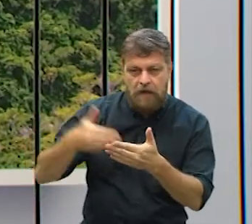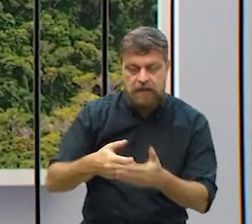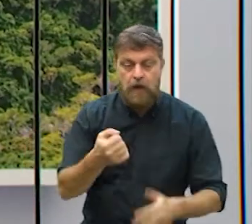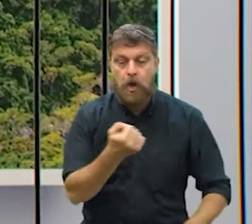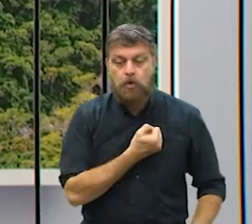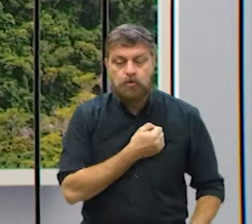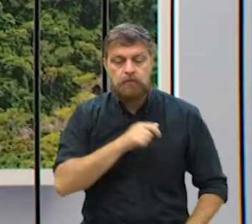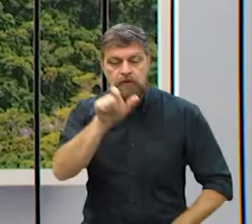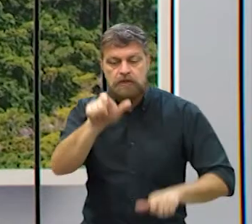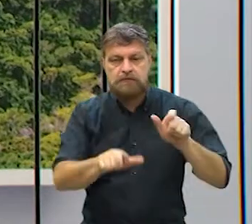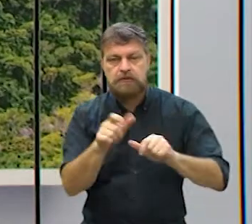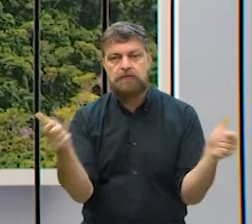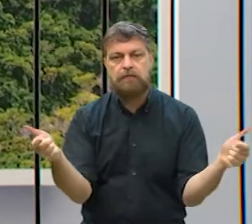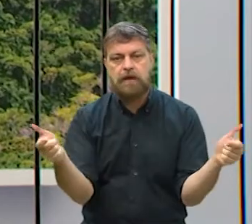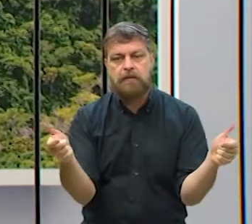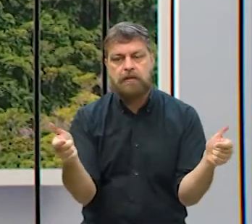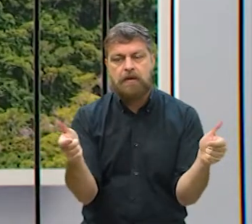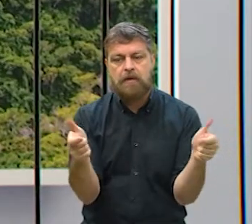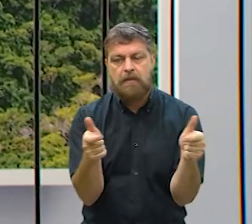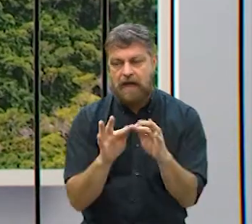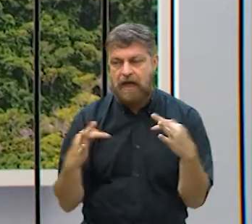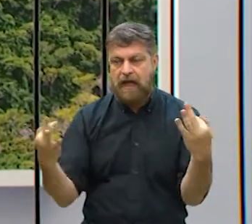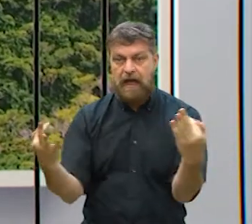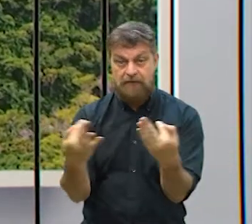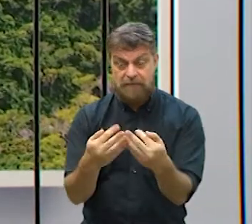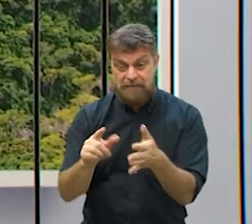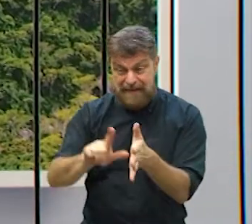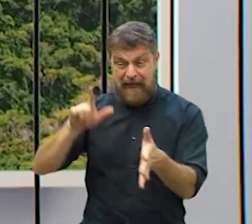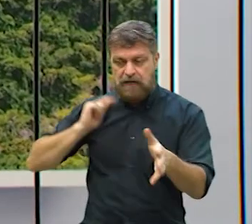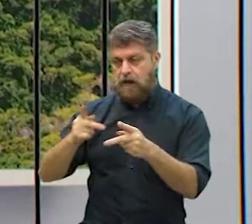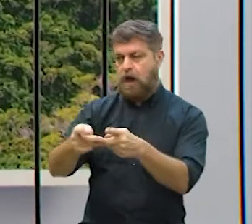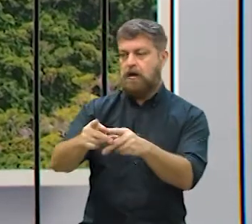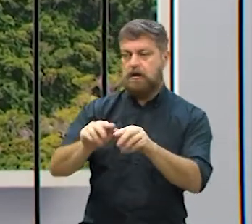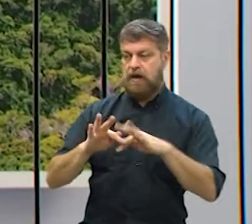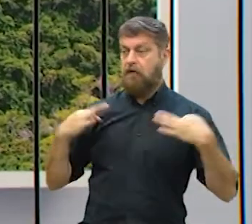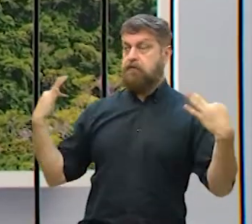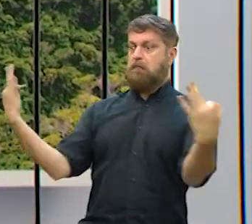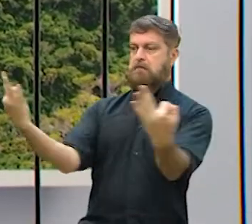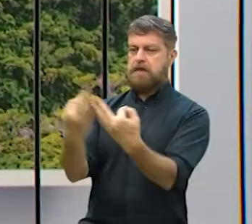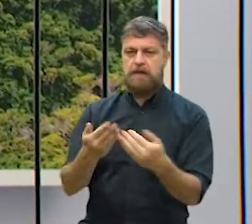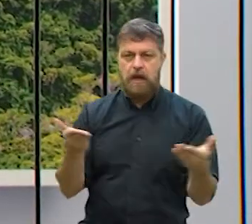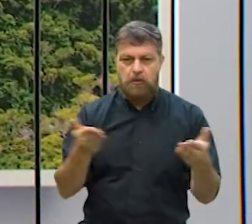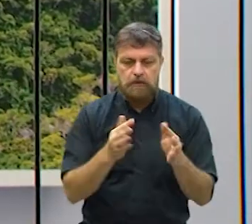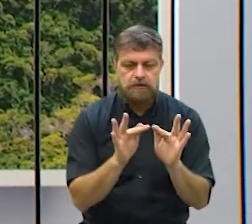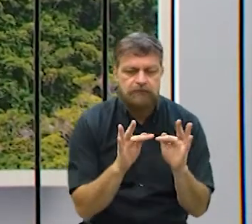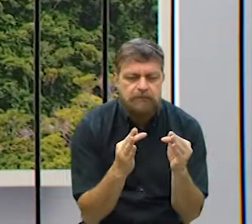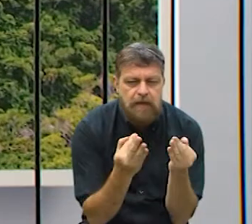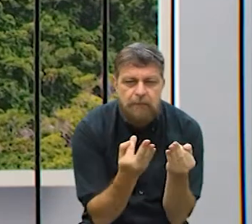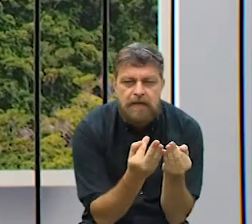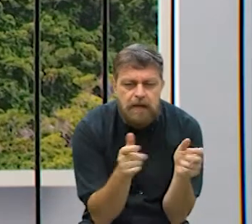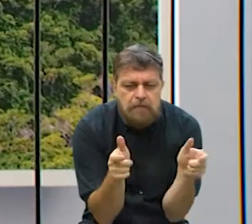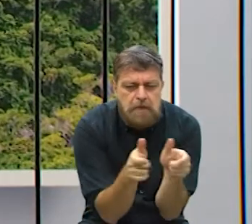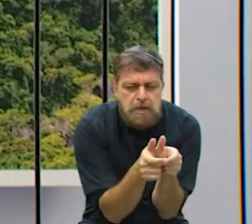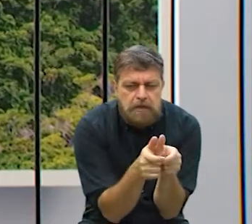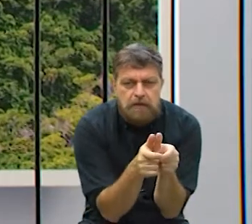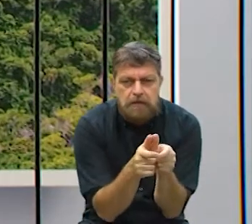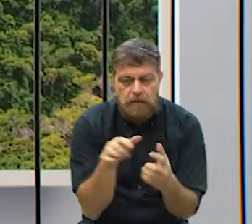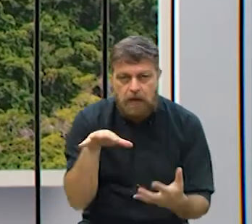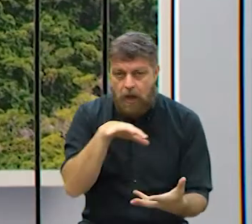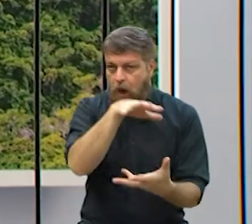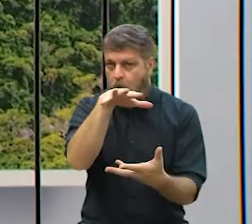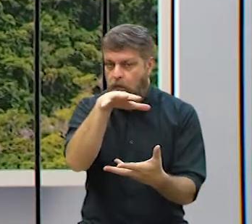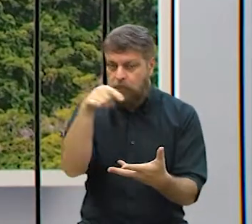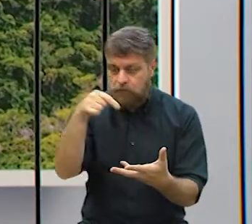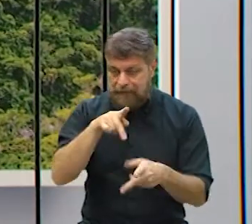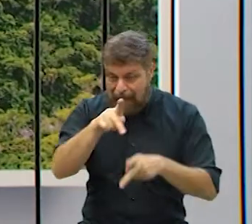até em nível de número de pessoas dentro de uma família. E por que não nós também adequarmos? Porque o mundo não vai